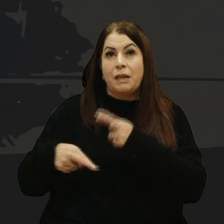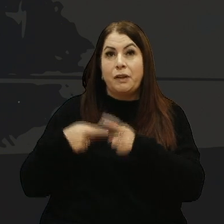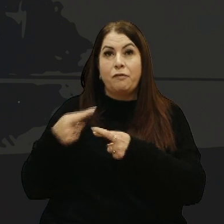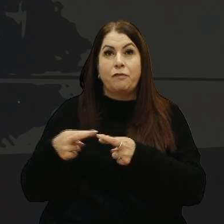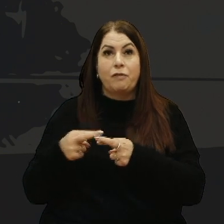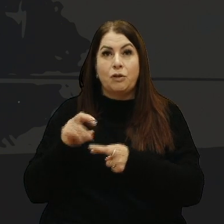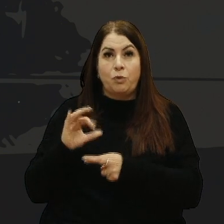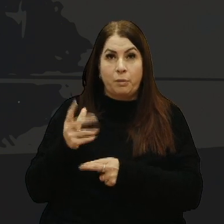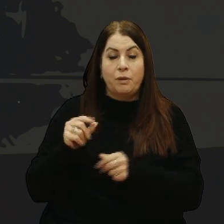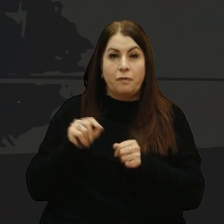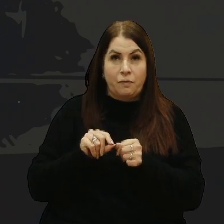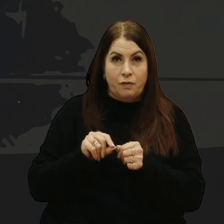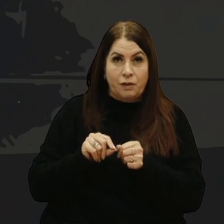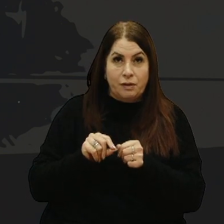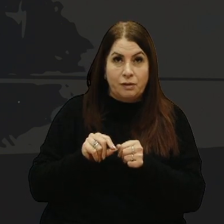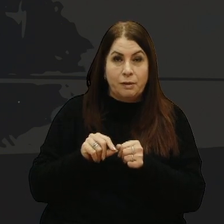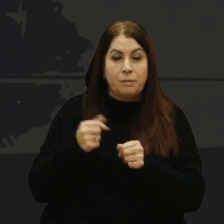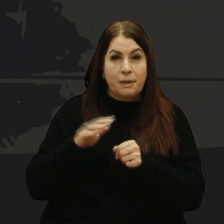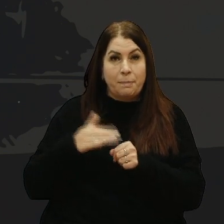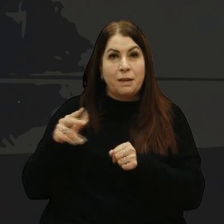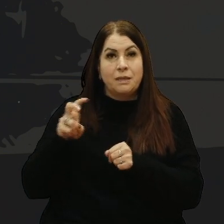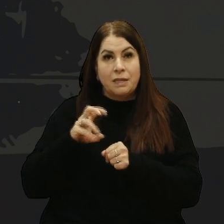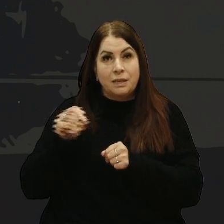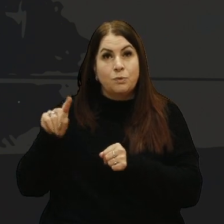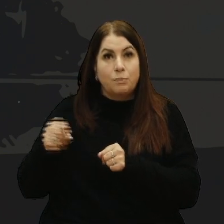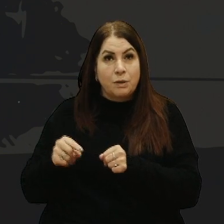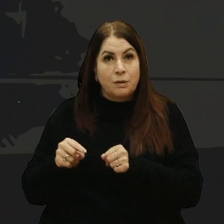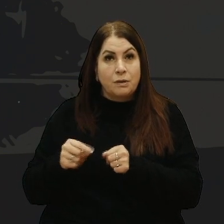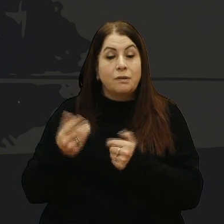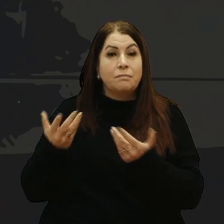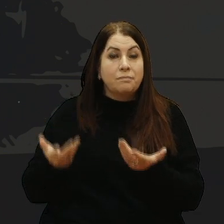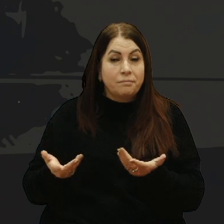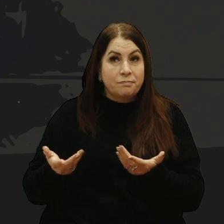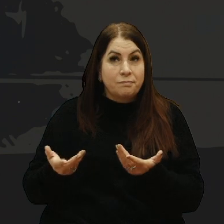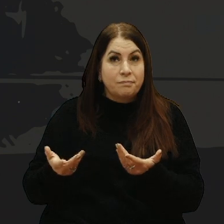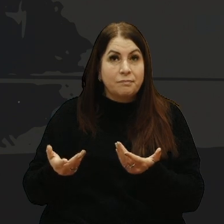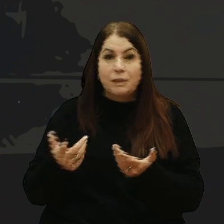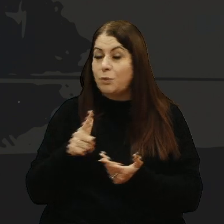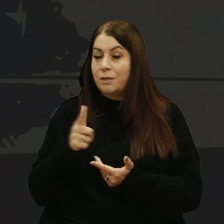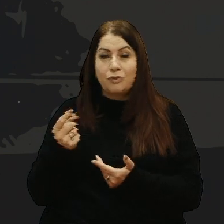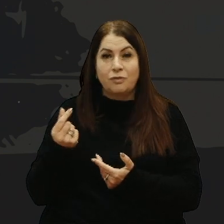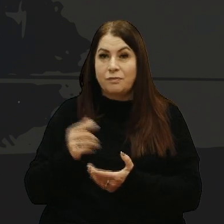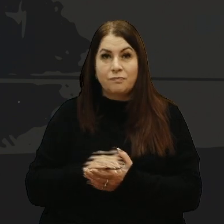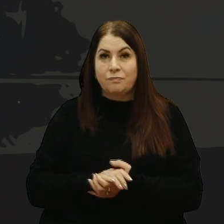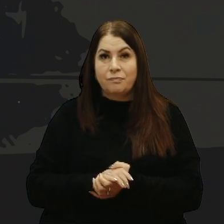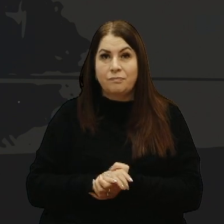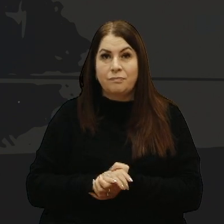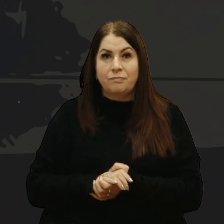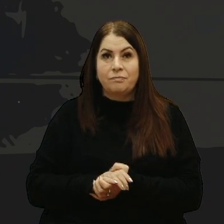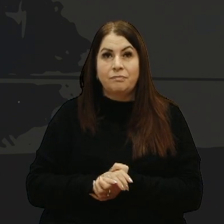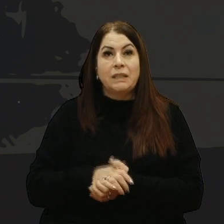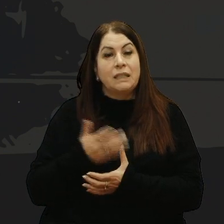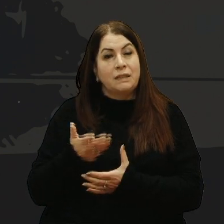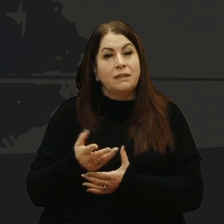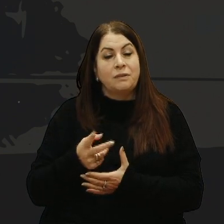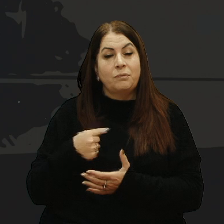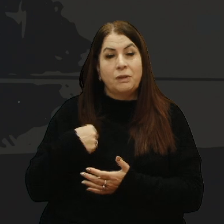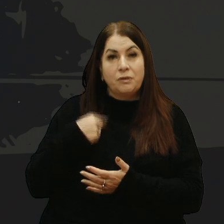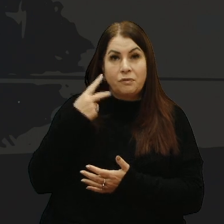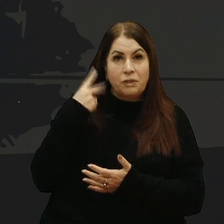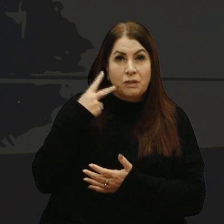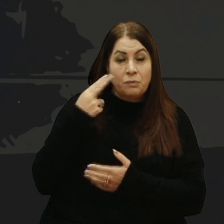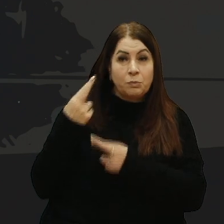1 milhão é feita, mas precisa de mais 500 mil e não tem dinheiro. Então, esta vereadora